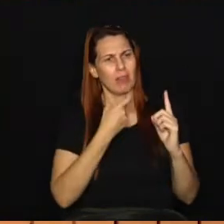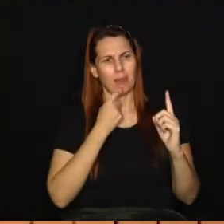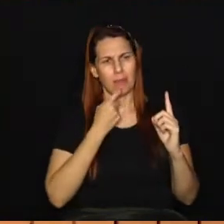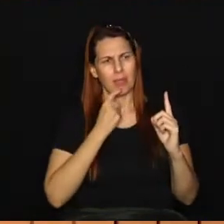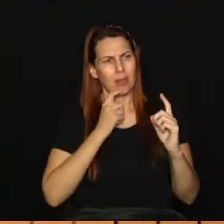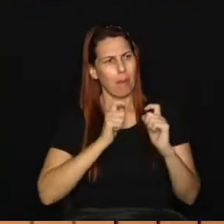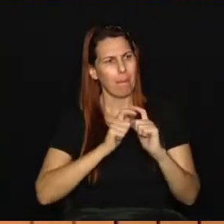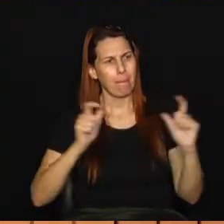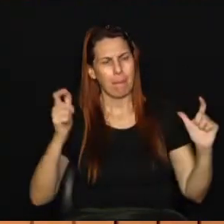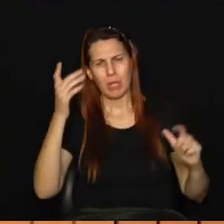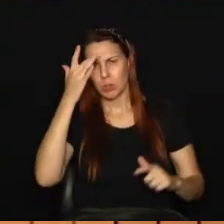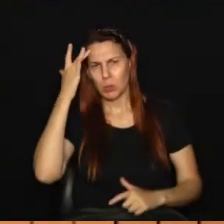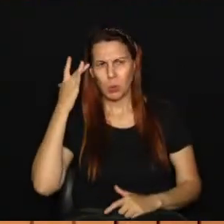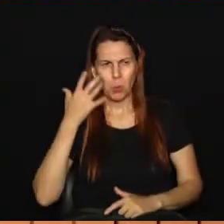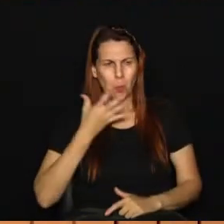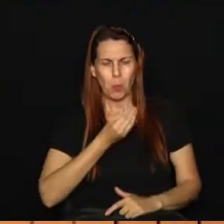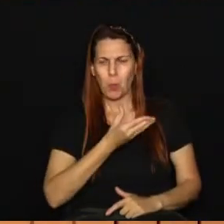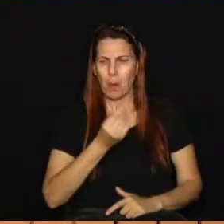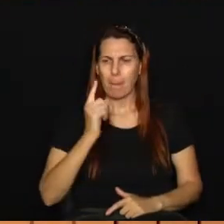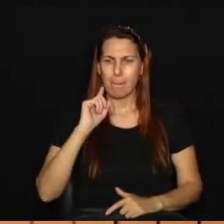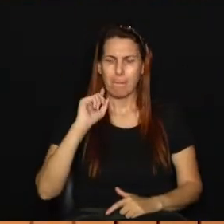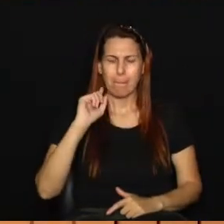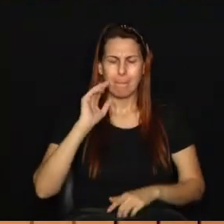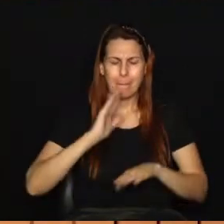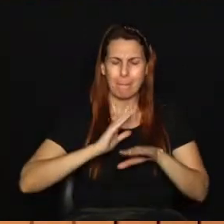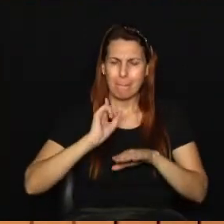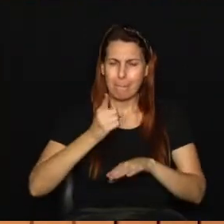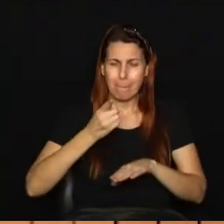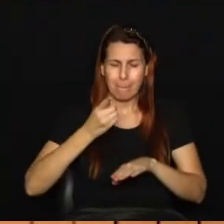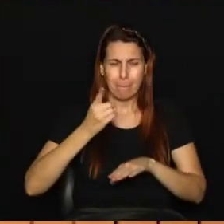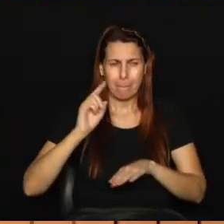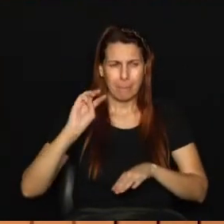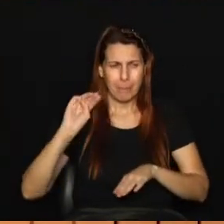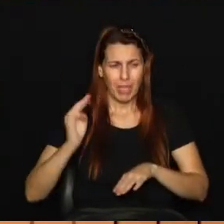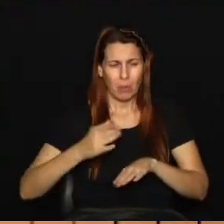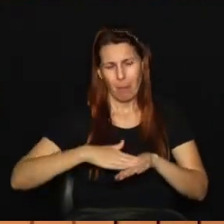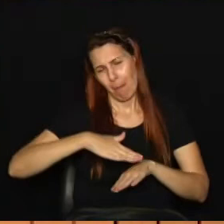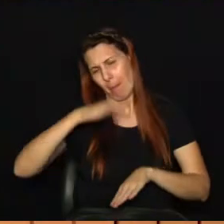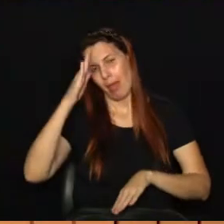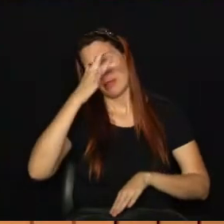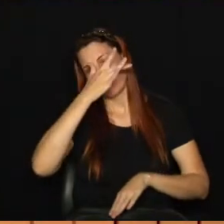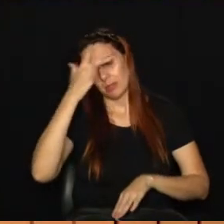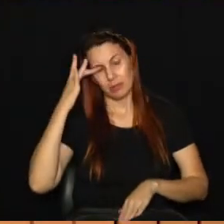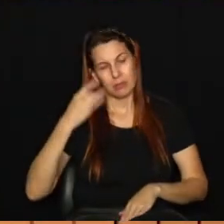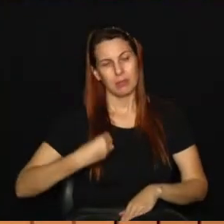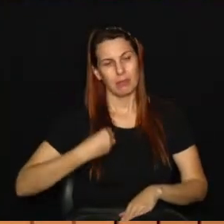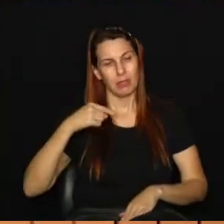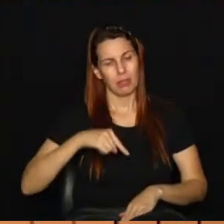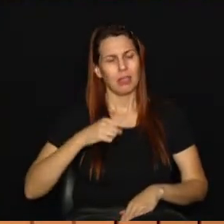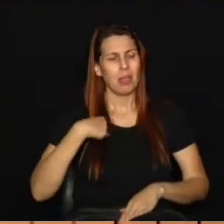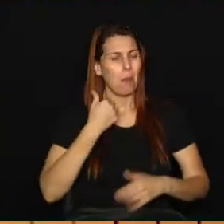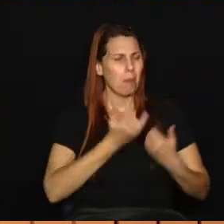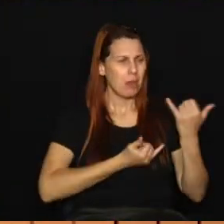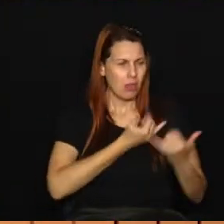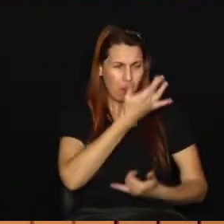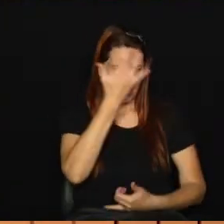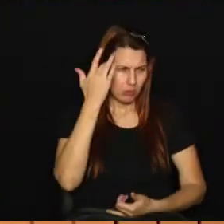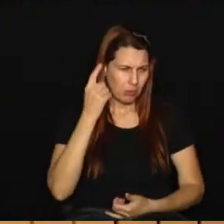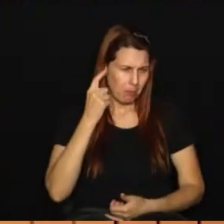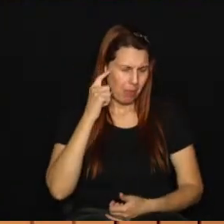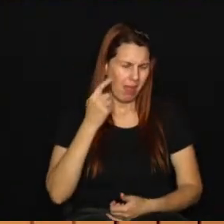de 1.200.000 habitantes, e às vezes eu brinco, e as pessoas acham que eu não estou falando sério, mas eu